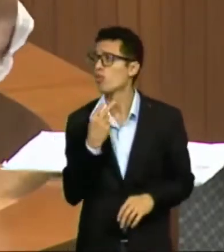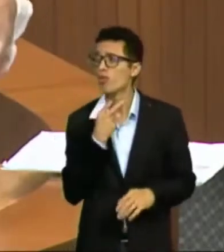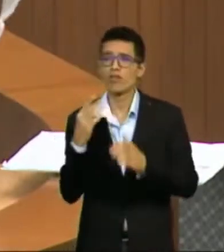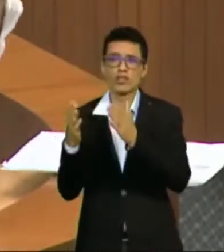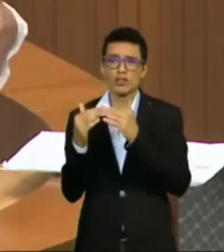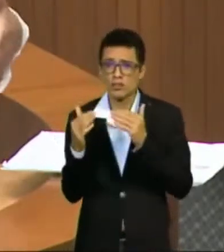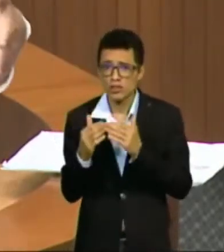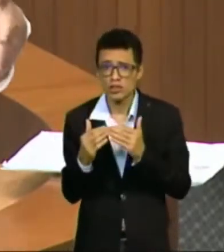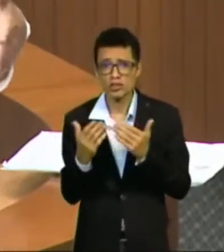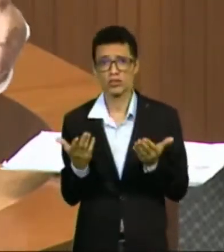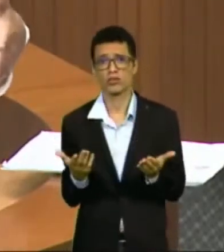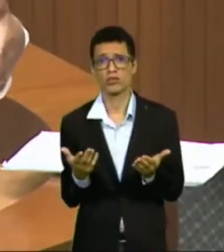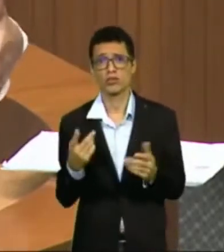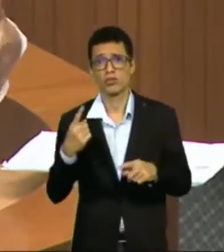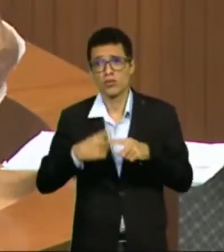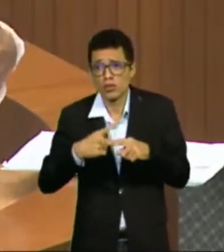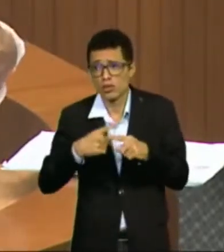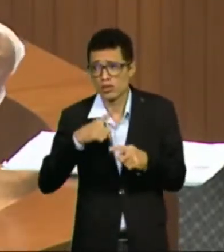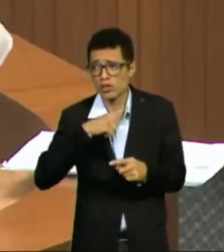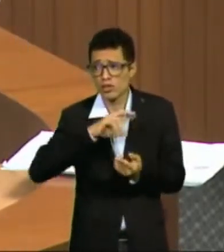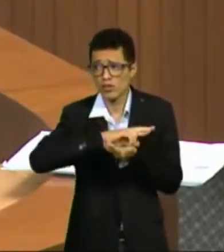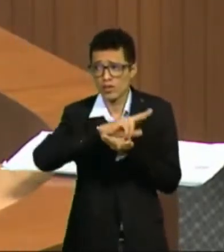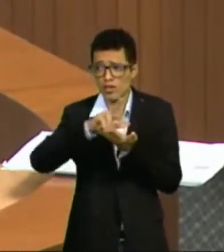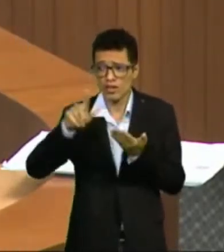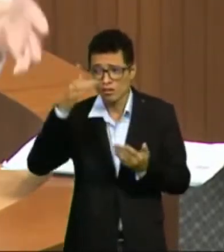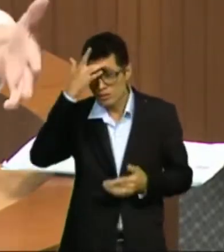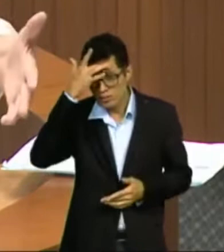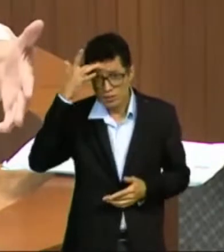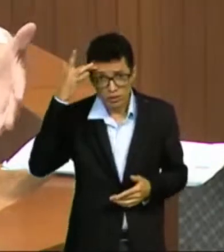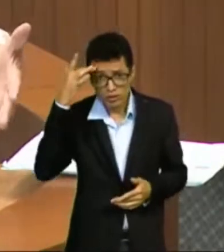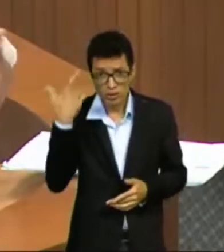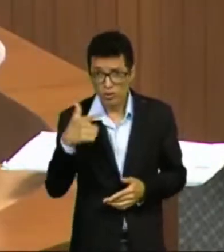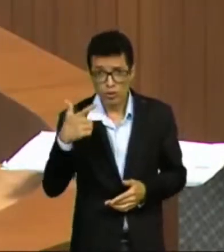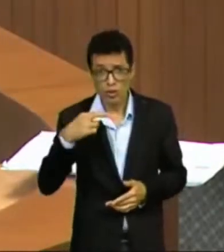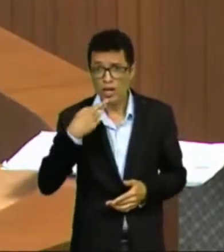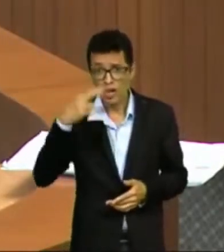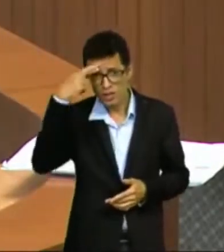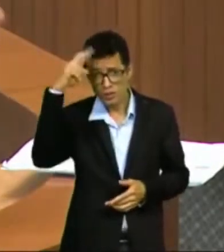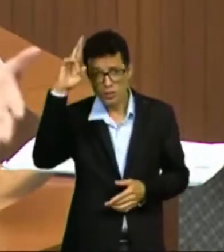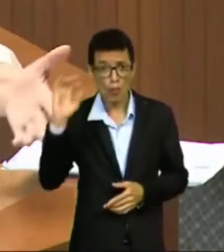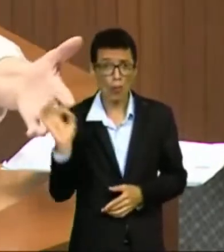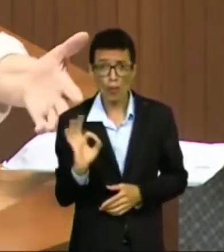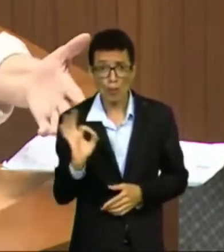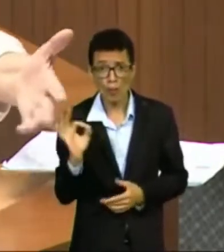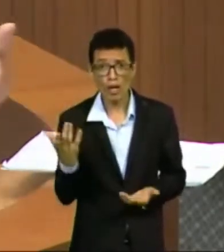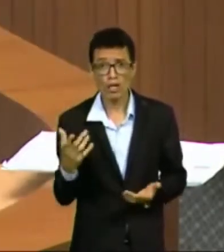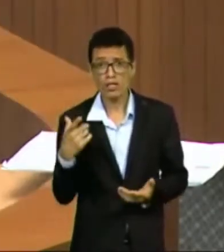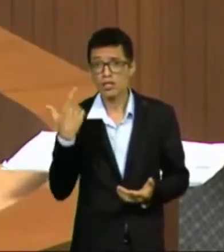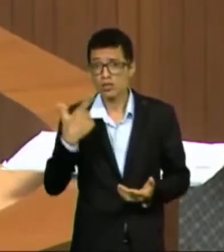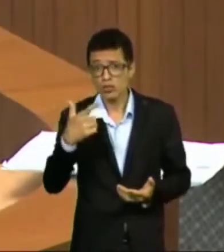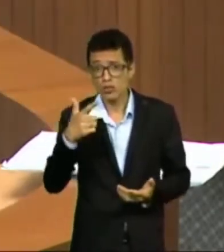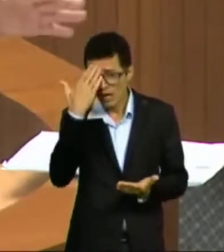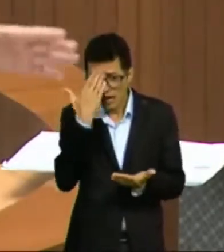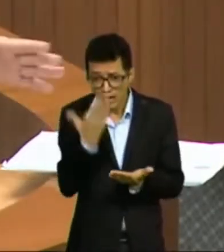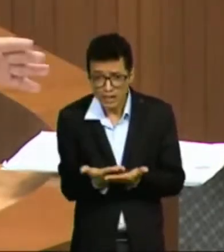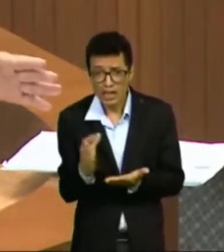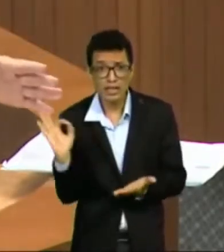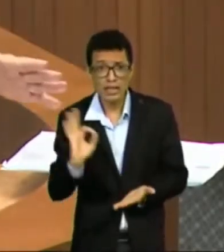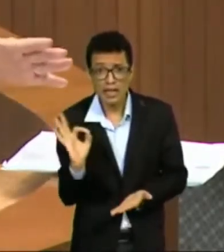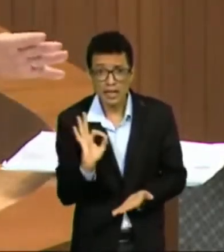tem várias pessoas que estão detidas, que não tem religião nenhuma, que não tem credo nenhuma,